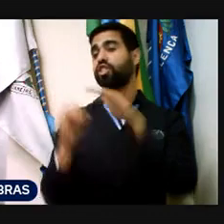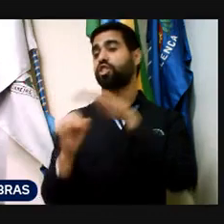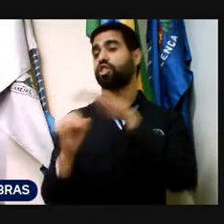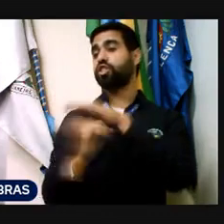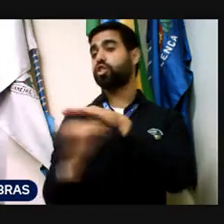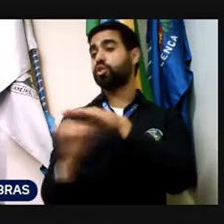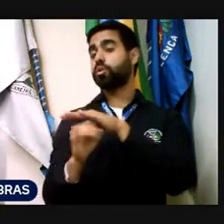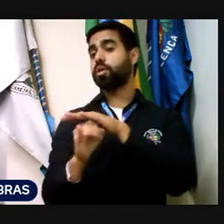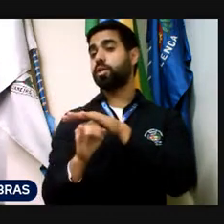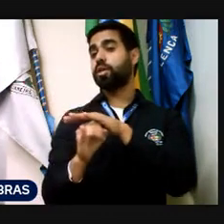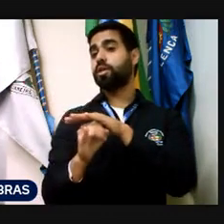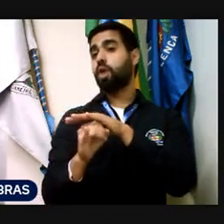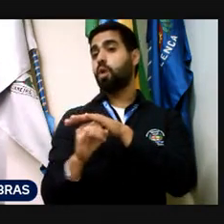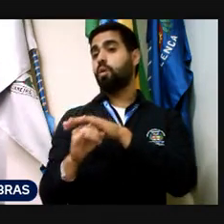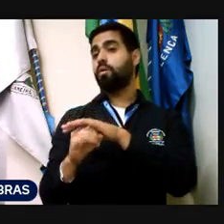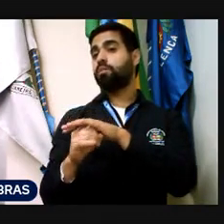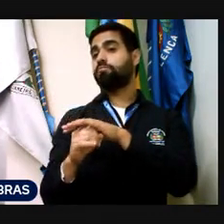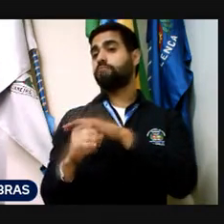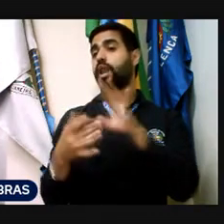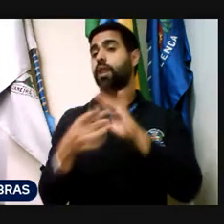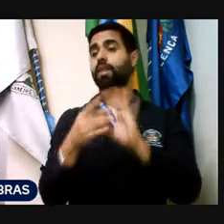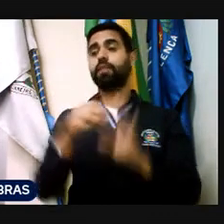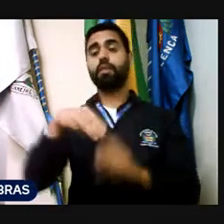ensino chanceladas pelo MEC.